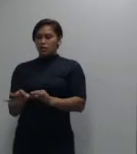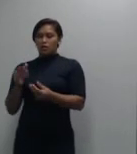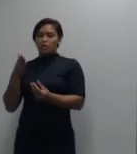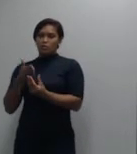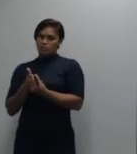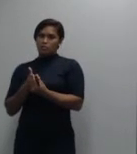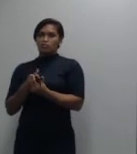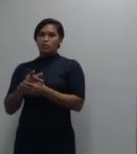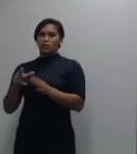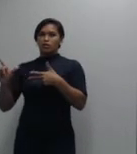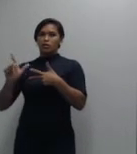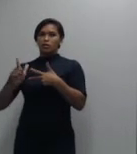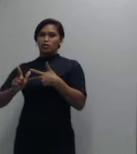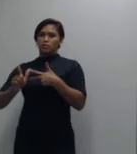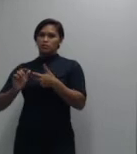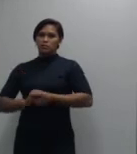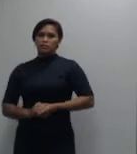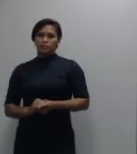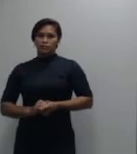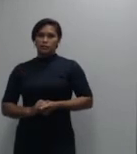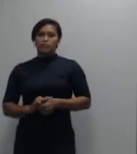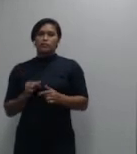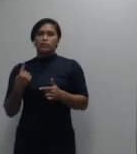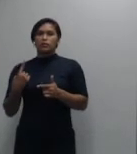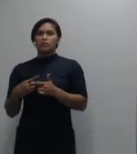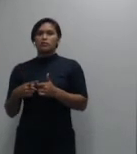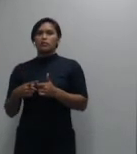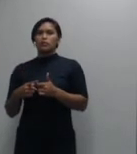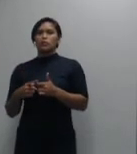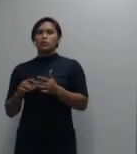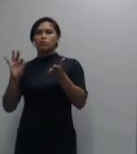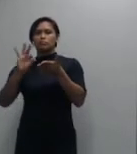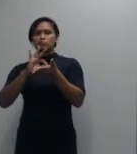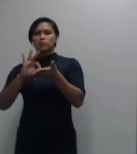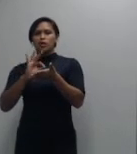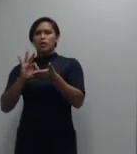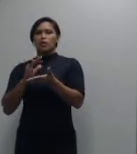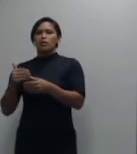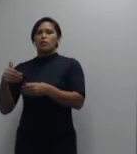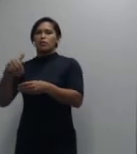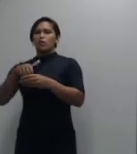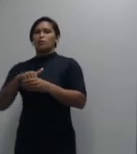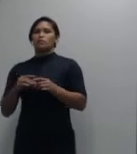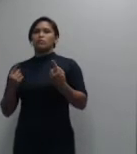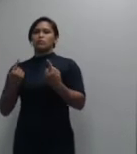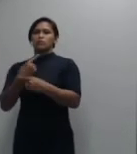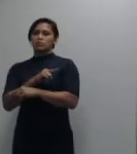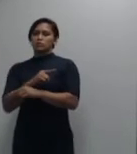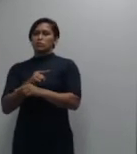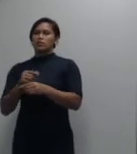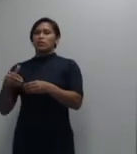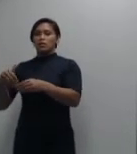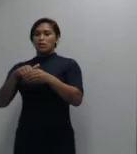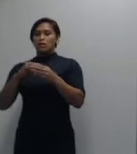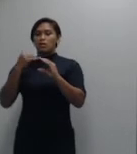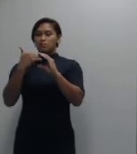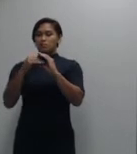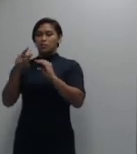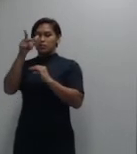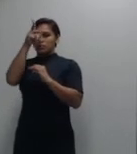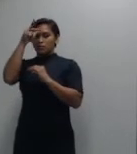legislativo isso porque com bem anotado no voto divergente a mensagem do prefeito